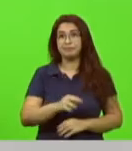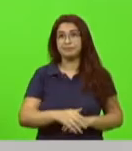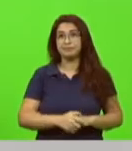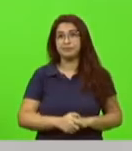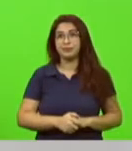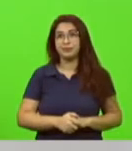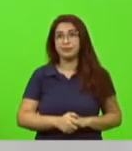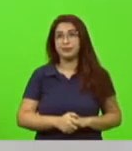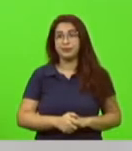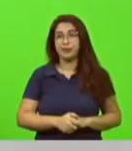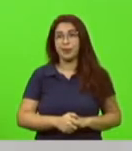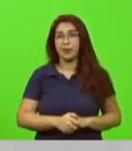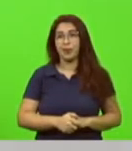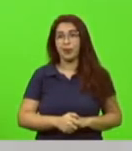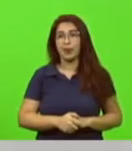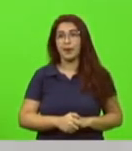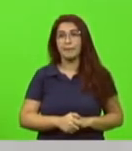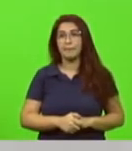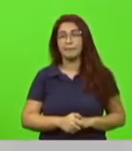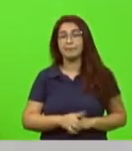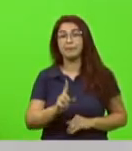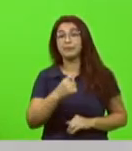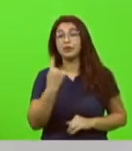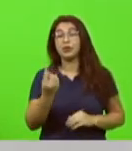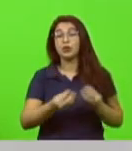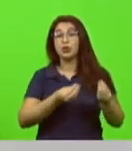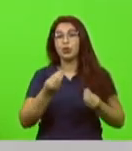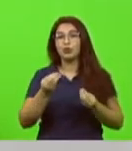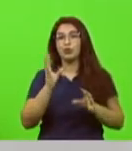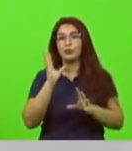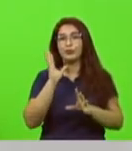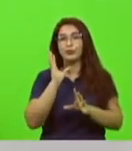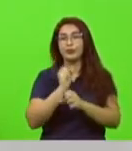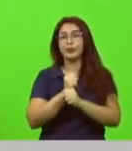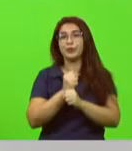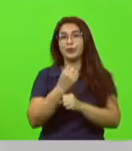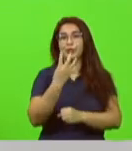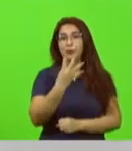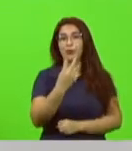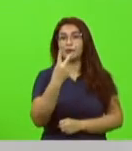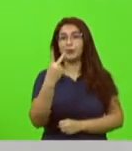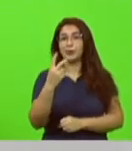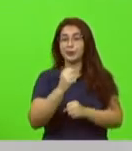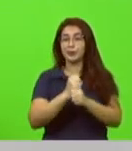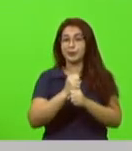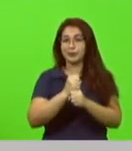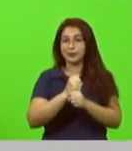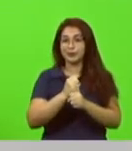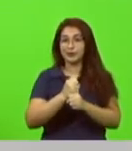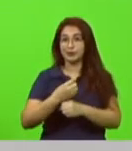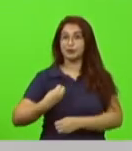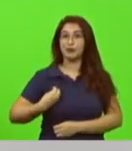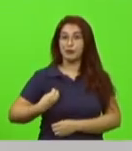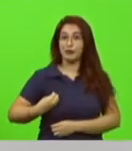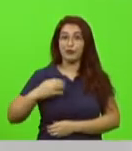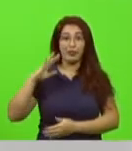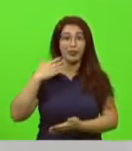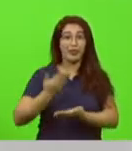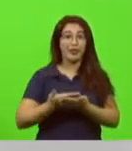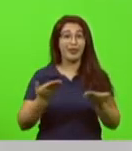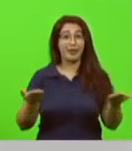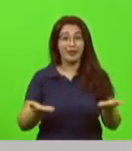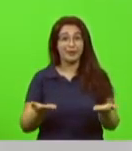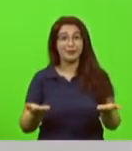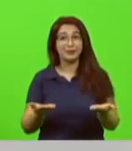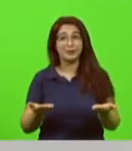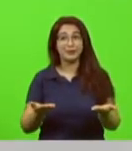América Latina, estamos completando os nossos 42 anos de sobrevivência, nesse dia